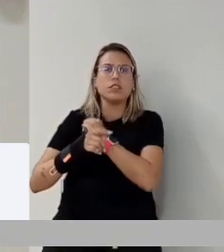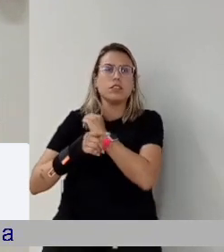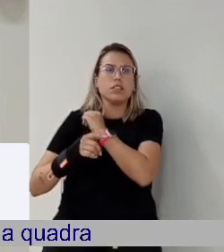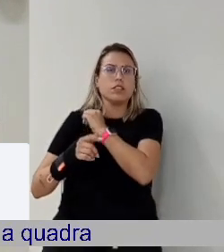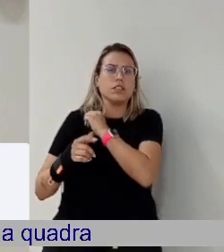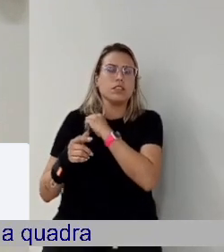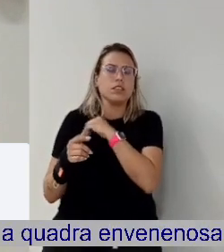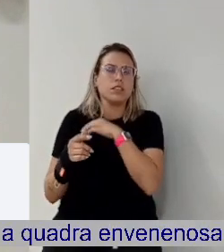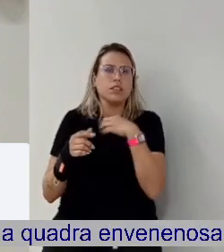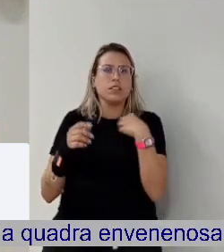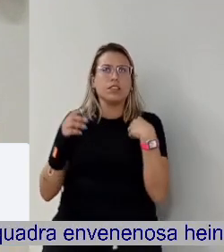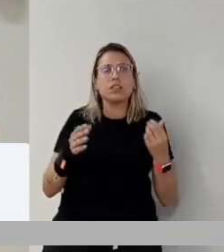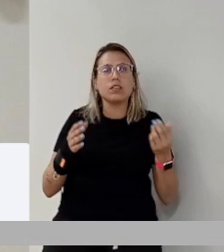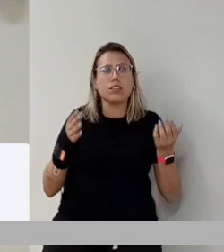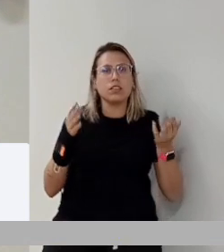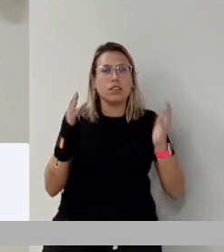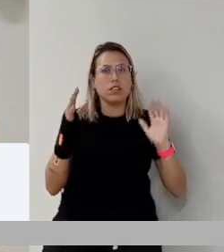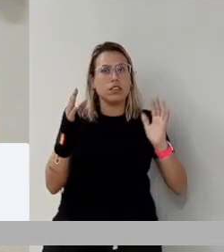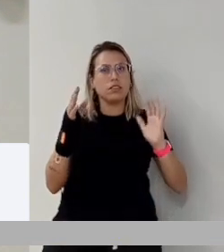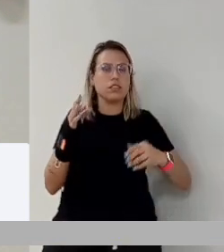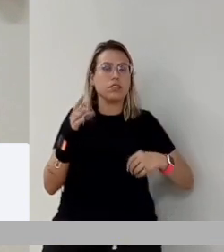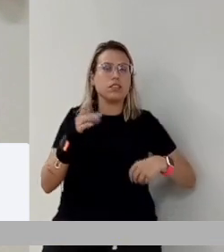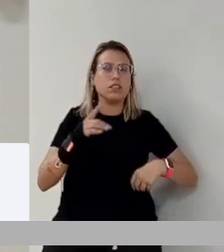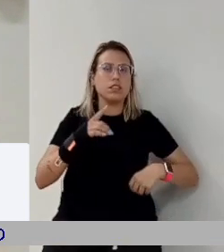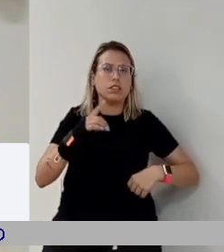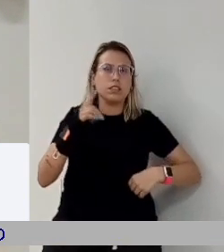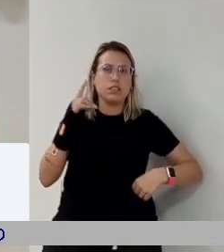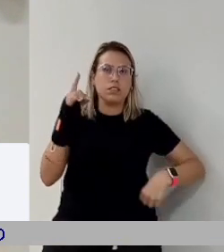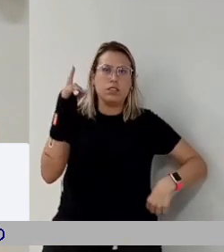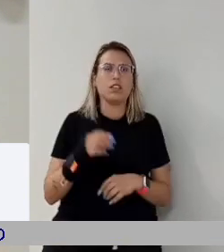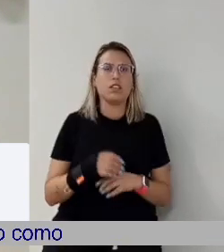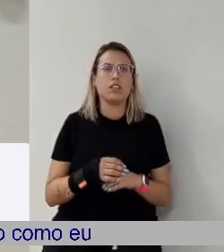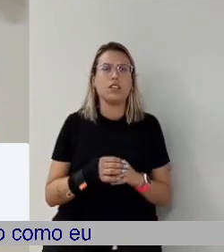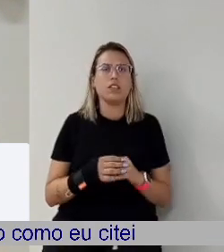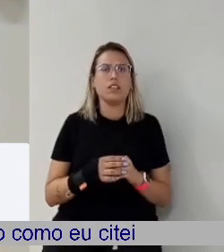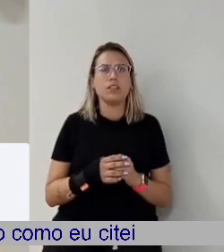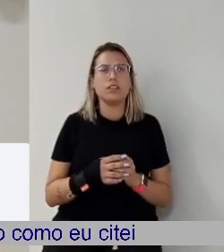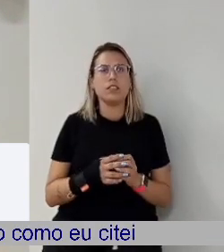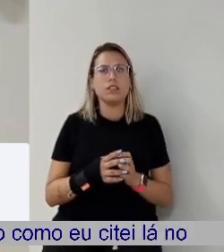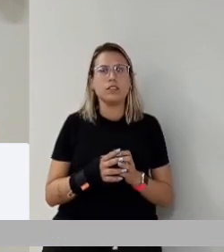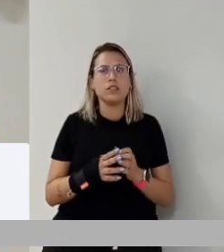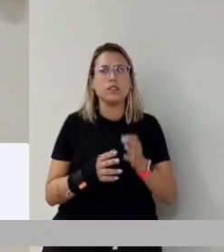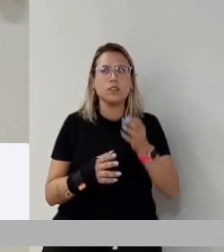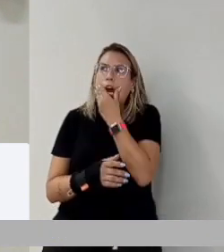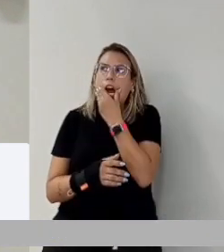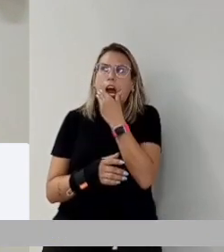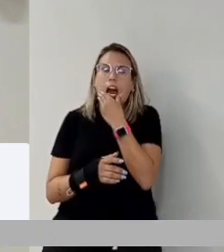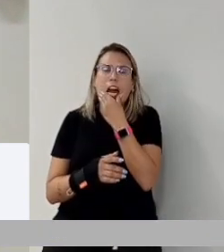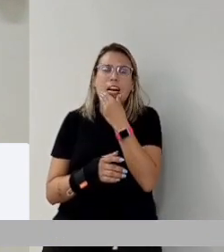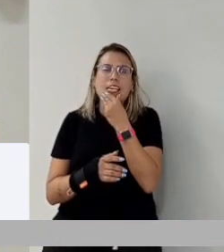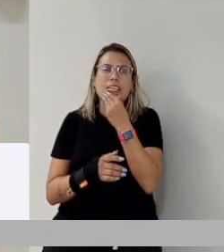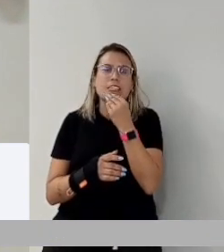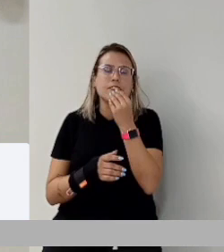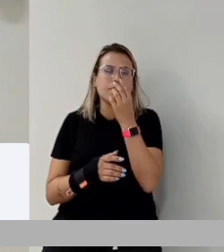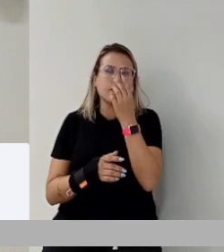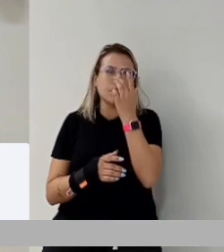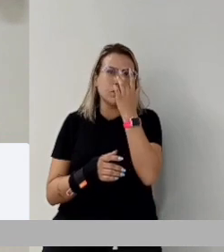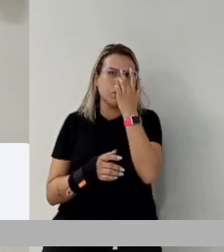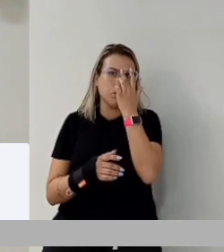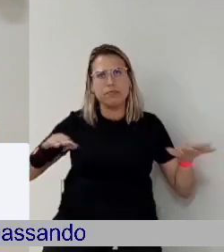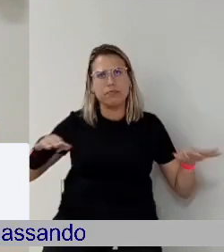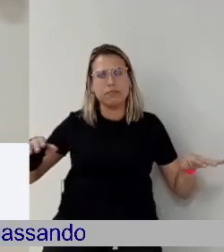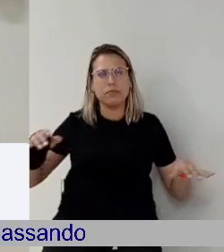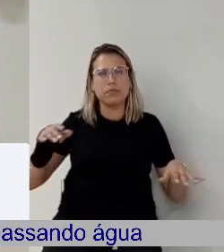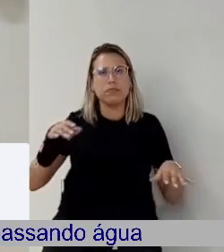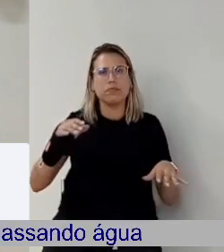invernosa graças a Deus as chuvas estão caindo como eu citei lá no limiro verde andei ontem né tá tudo alargado passando